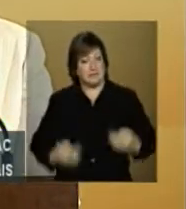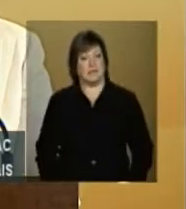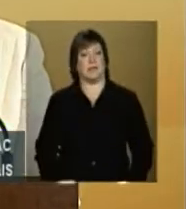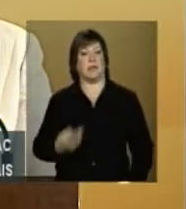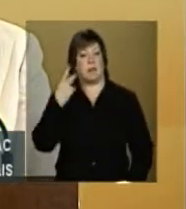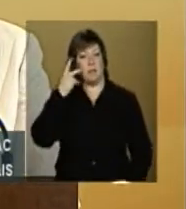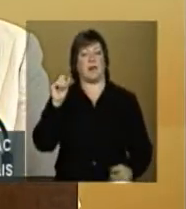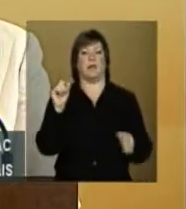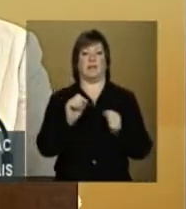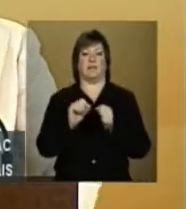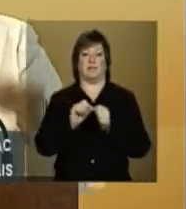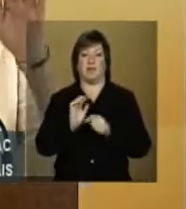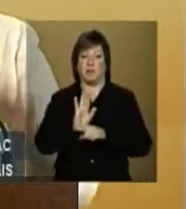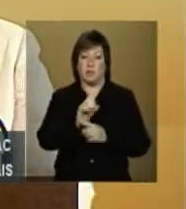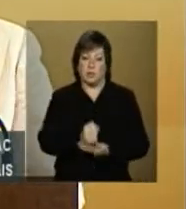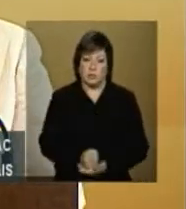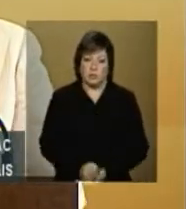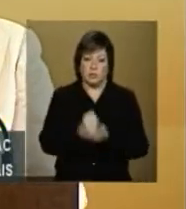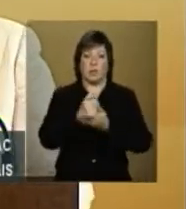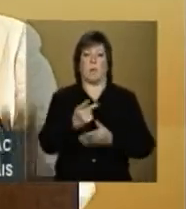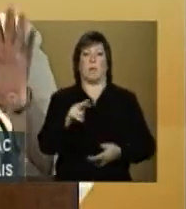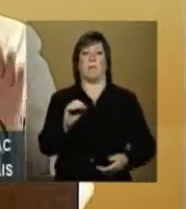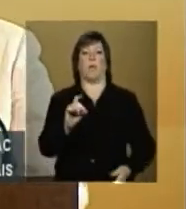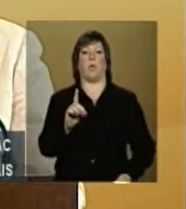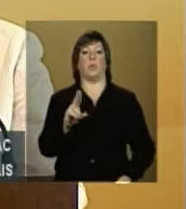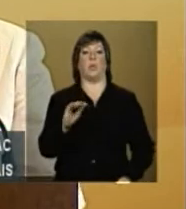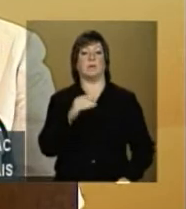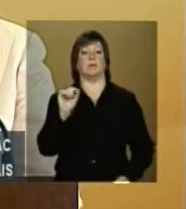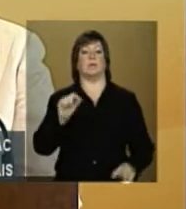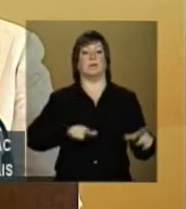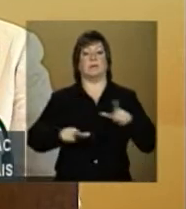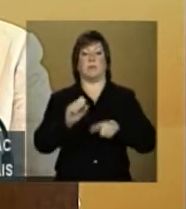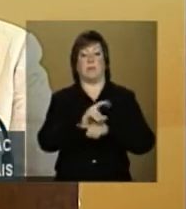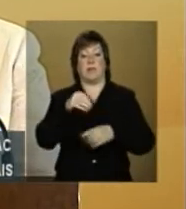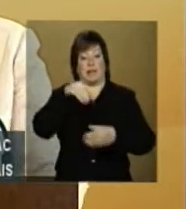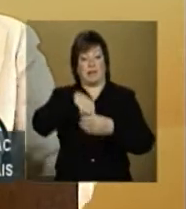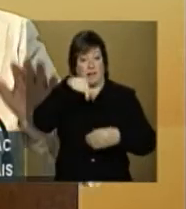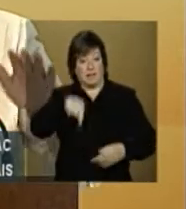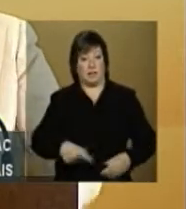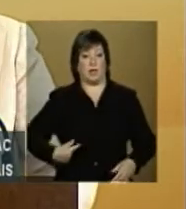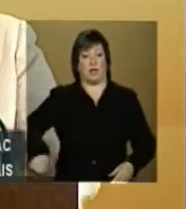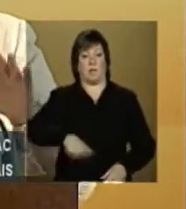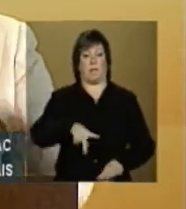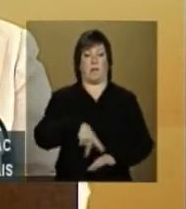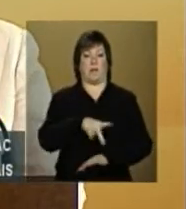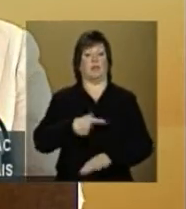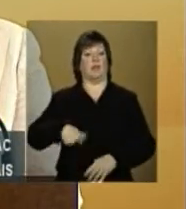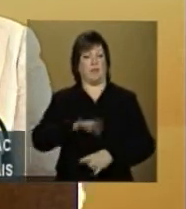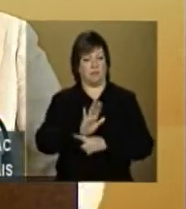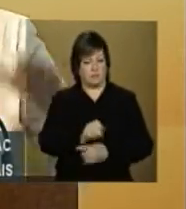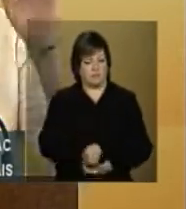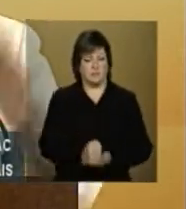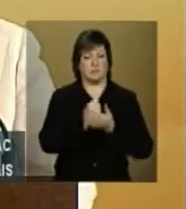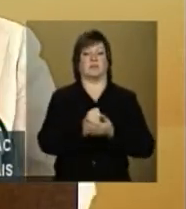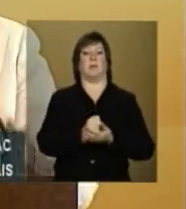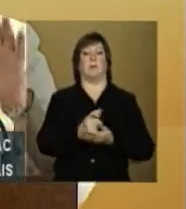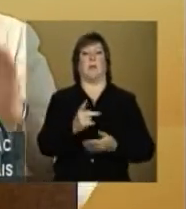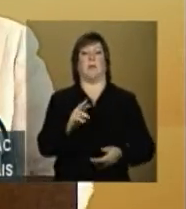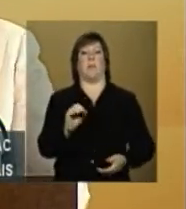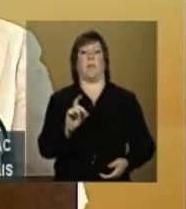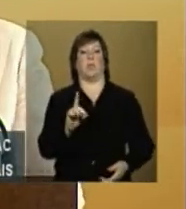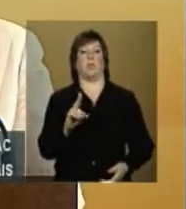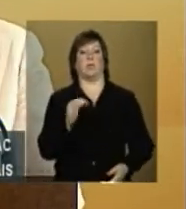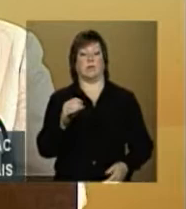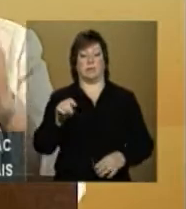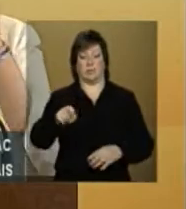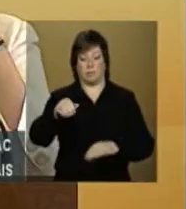para proteger a produção e os empregos em nosso país. Nós vamos proteger a produção e